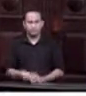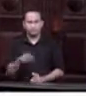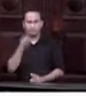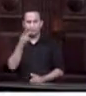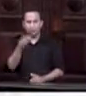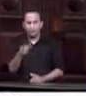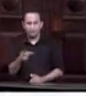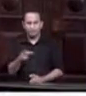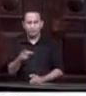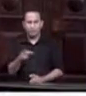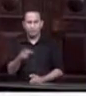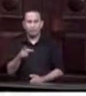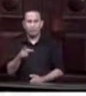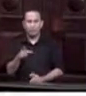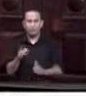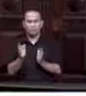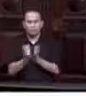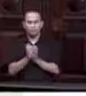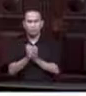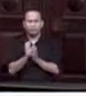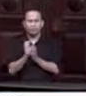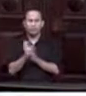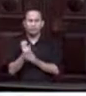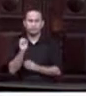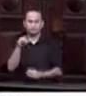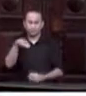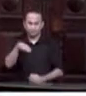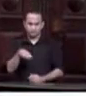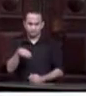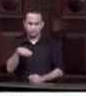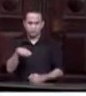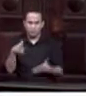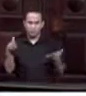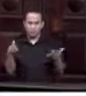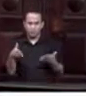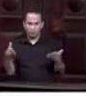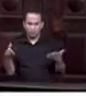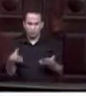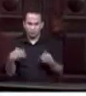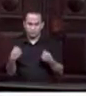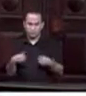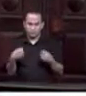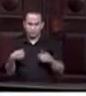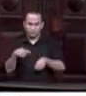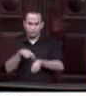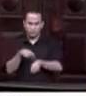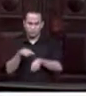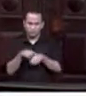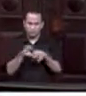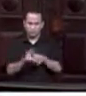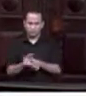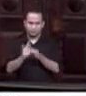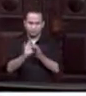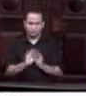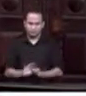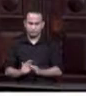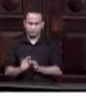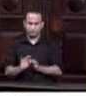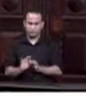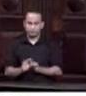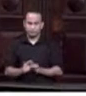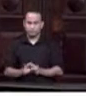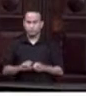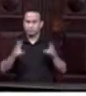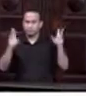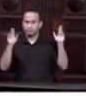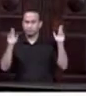que o Partido Progressista vota sim. Mas nós devemos hoje, inclusive neste momento de união, ressaltar